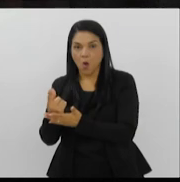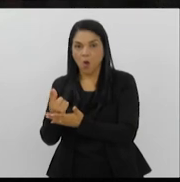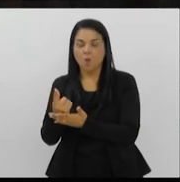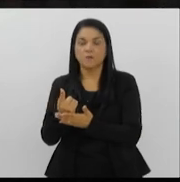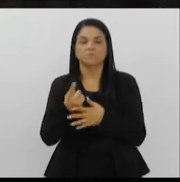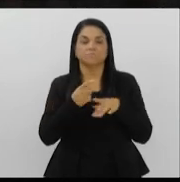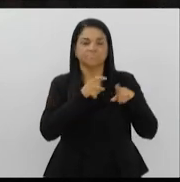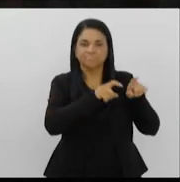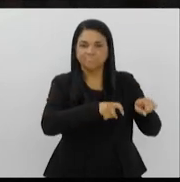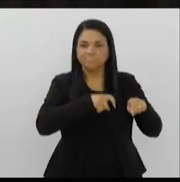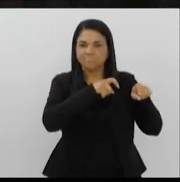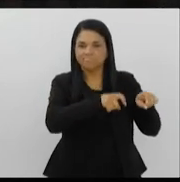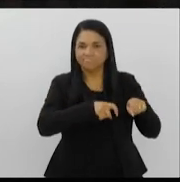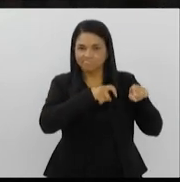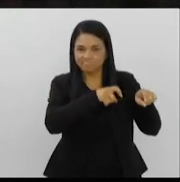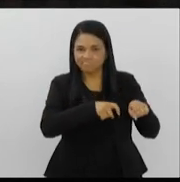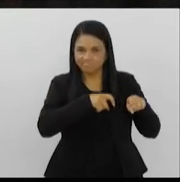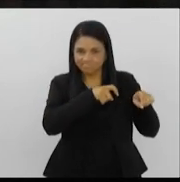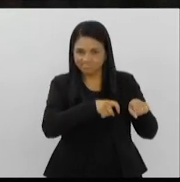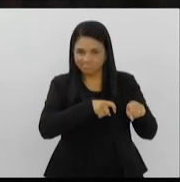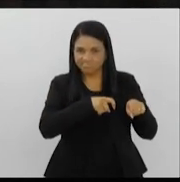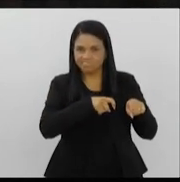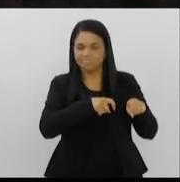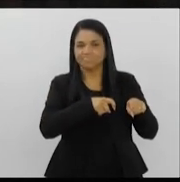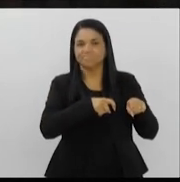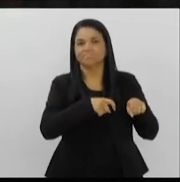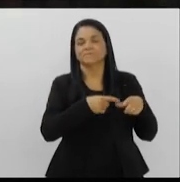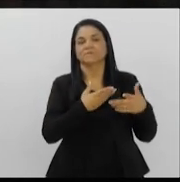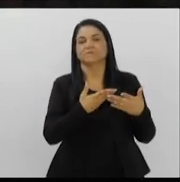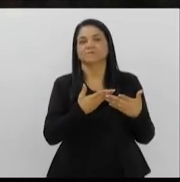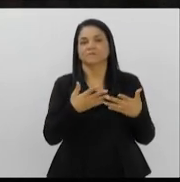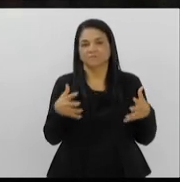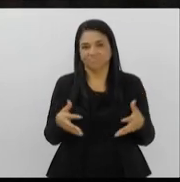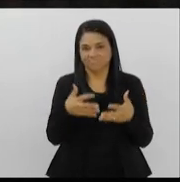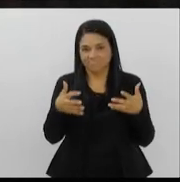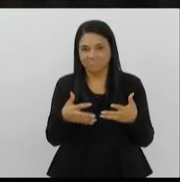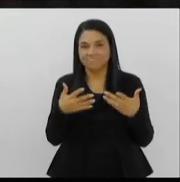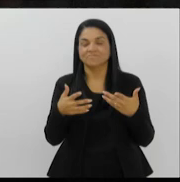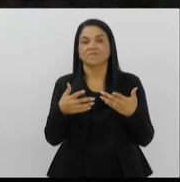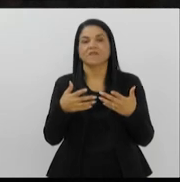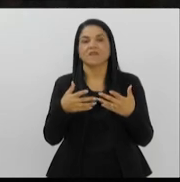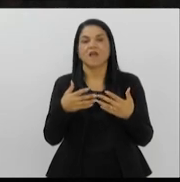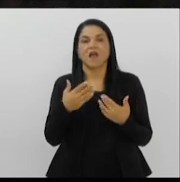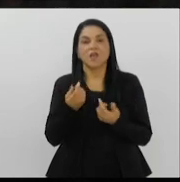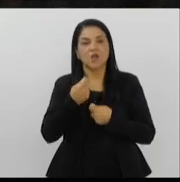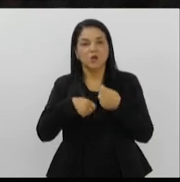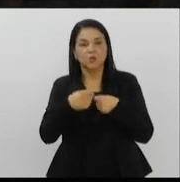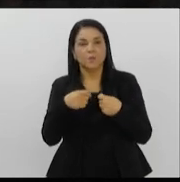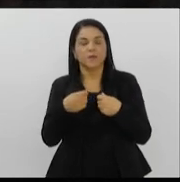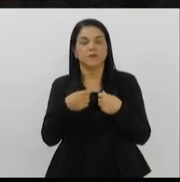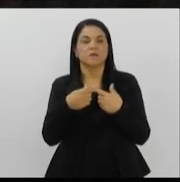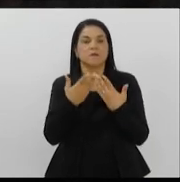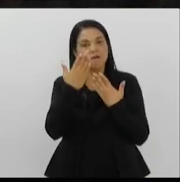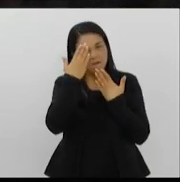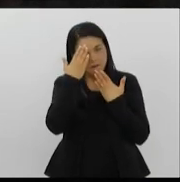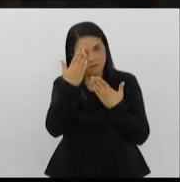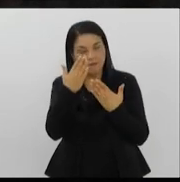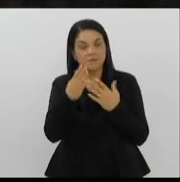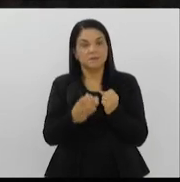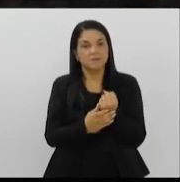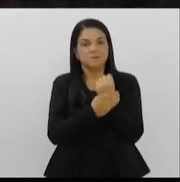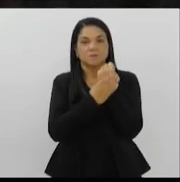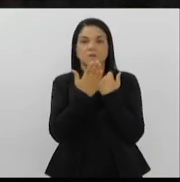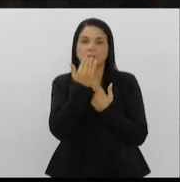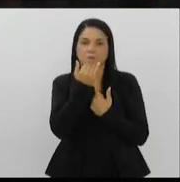nossos produtores rurais. A economia agradece, a segurança alimentar fica garantida. E